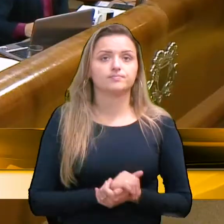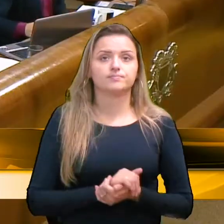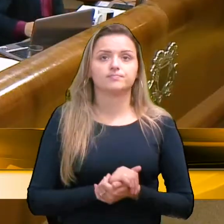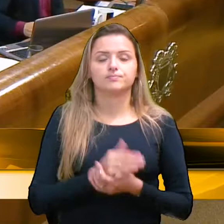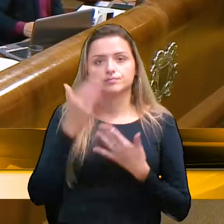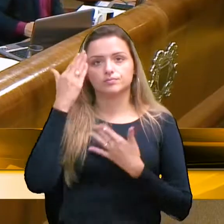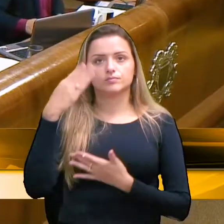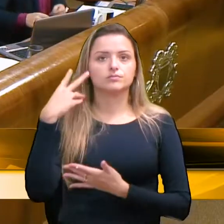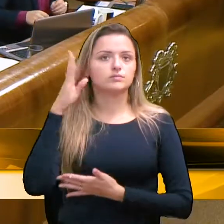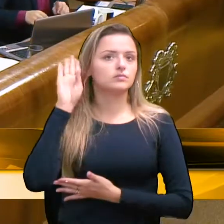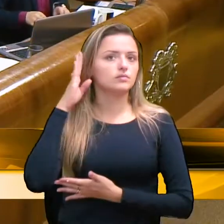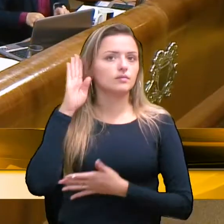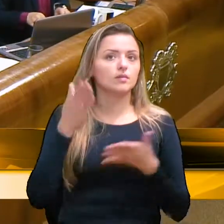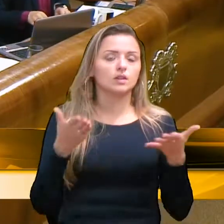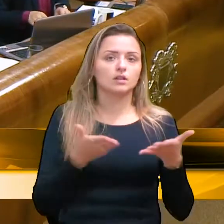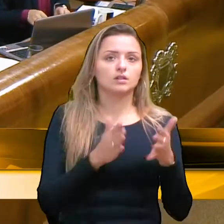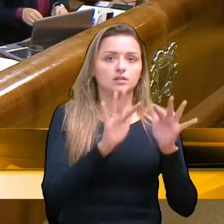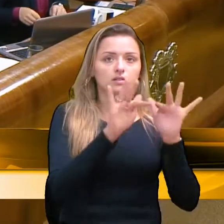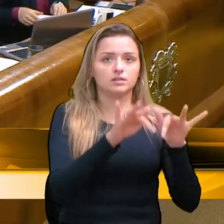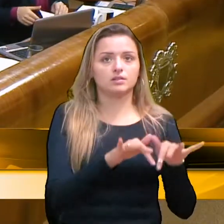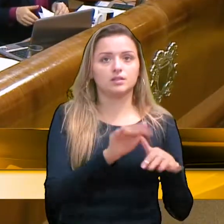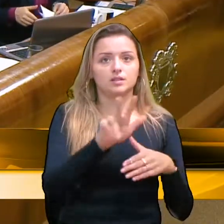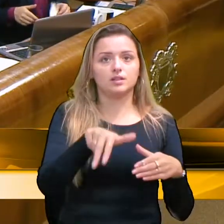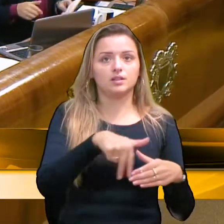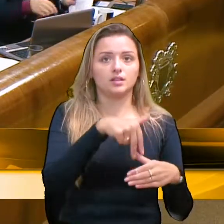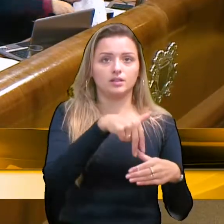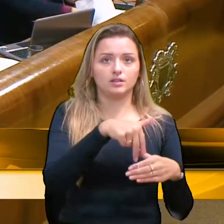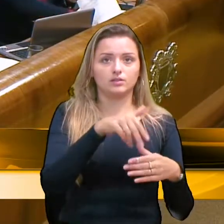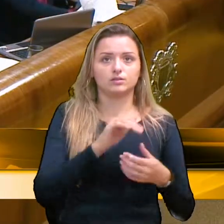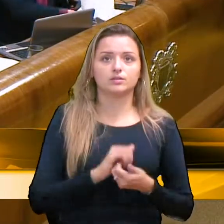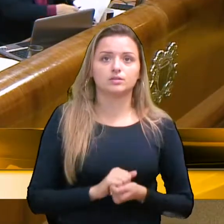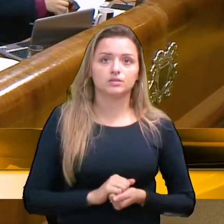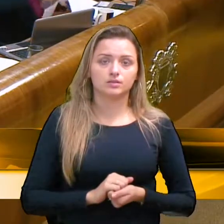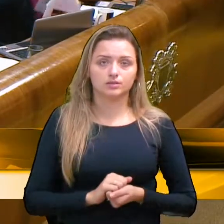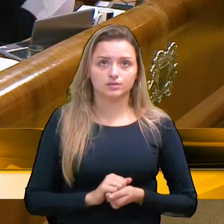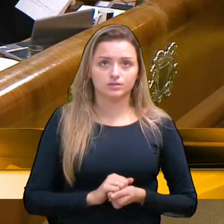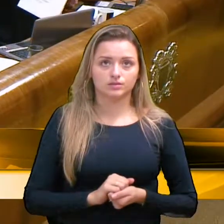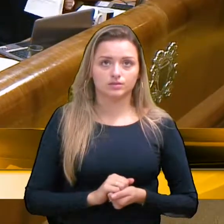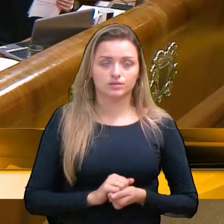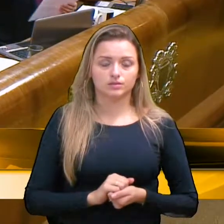Muito obrigado, vereador Tomé. Está encerrado o grande expediente.